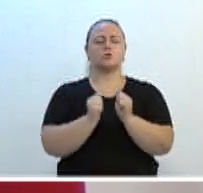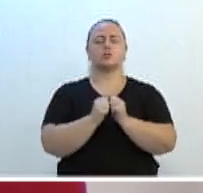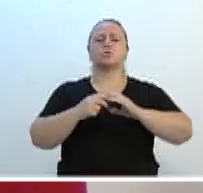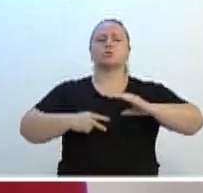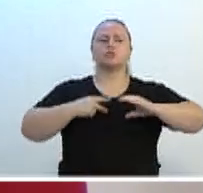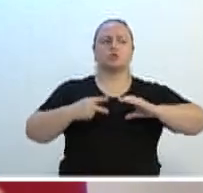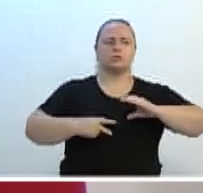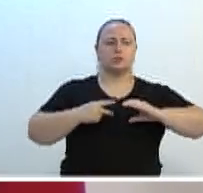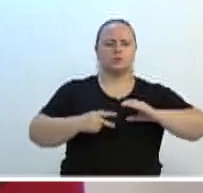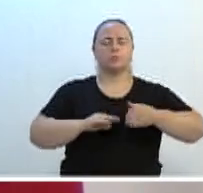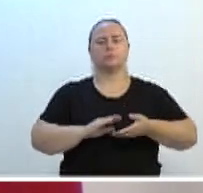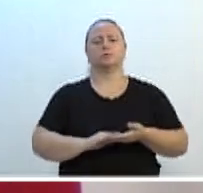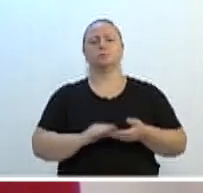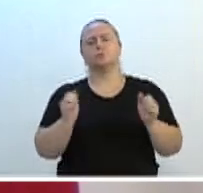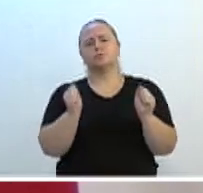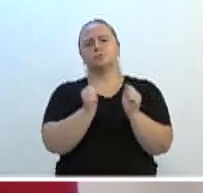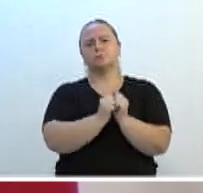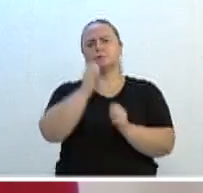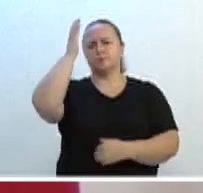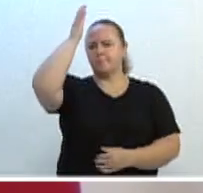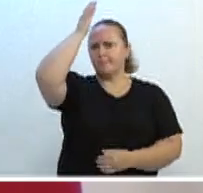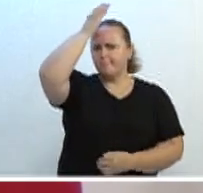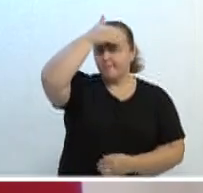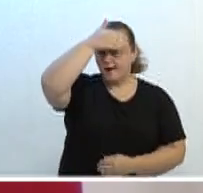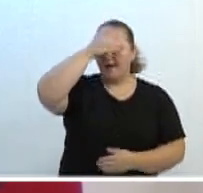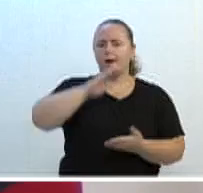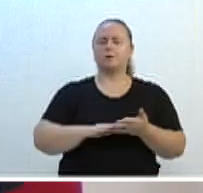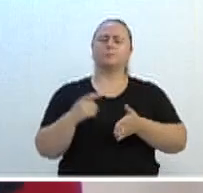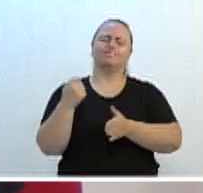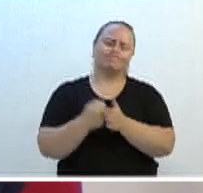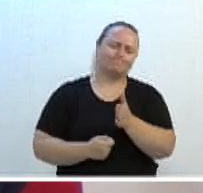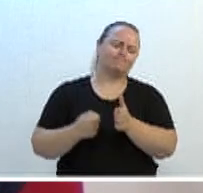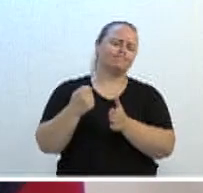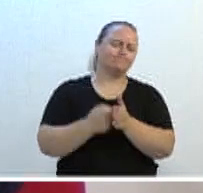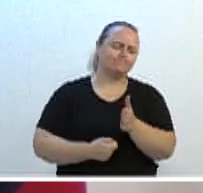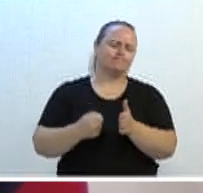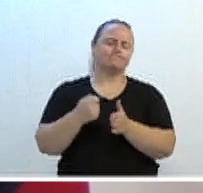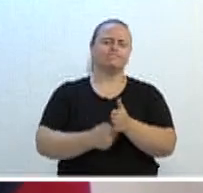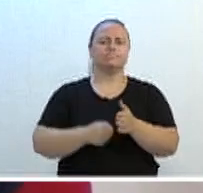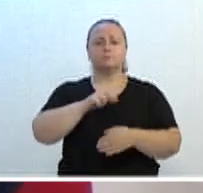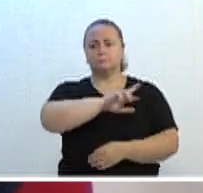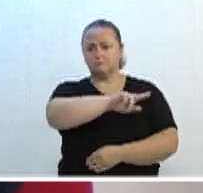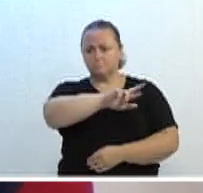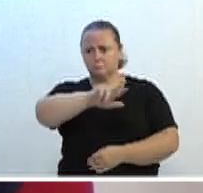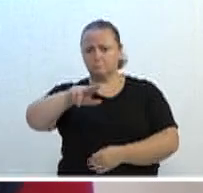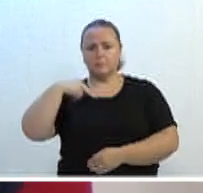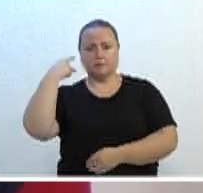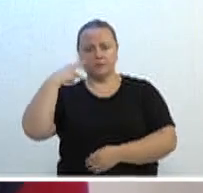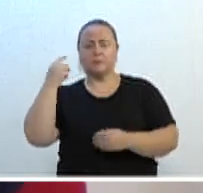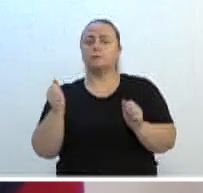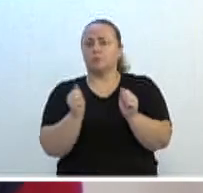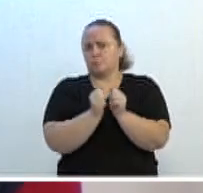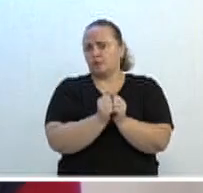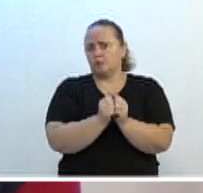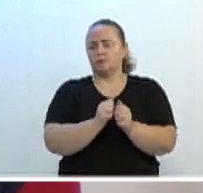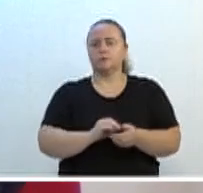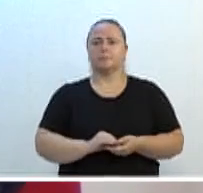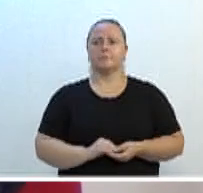Municipal, junto do senhor prefeito, os prefeitos que aqui passaram, reivindicando para a cidade e os demais vereadores. Além de falar,